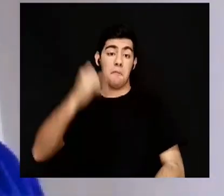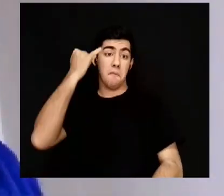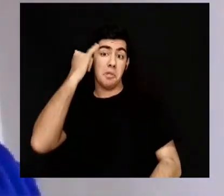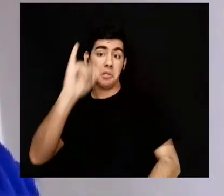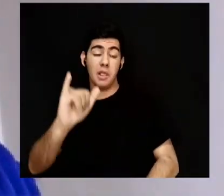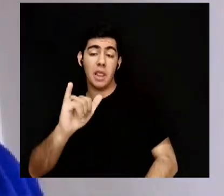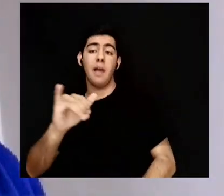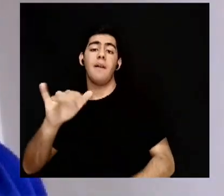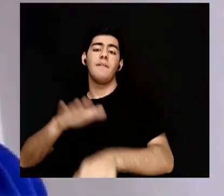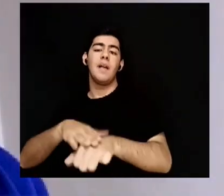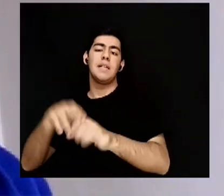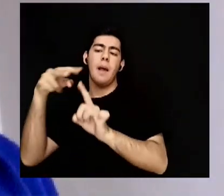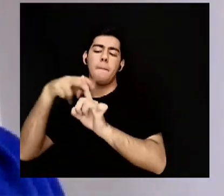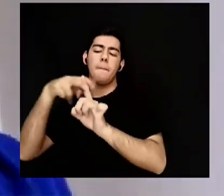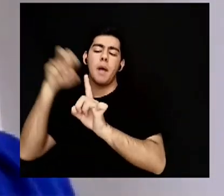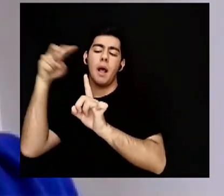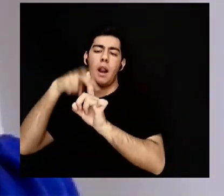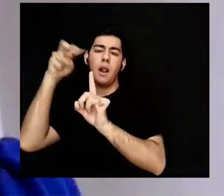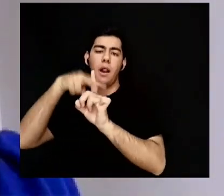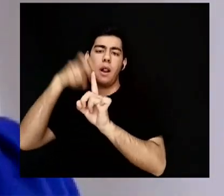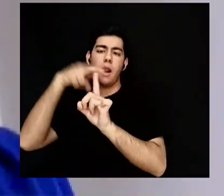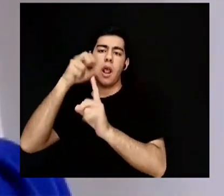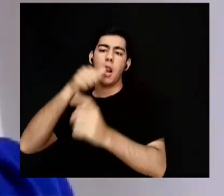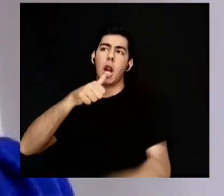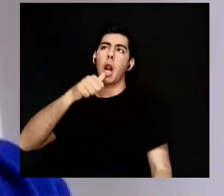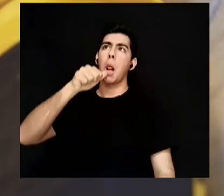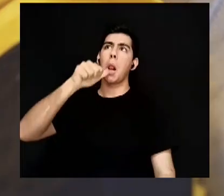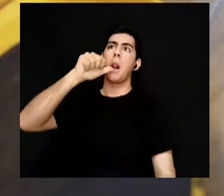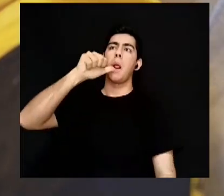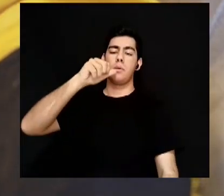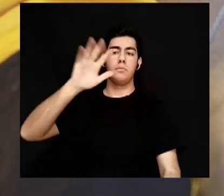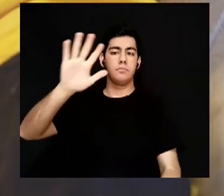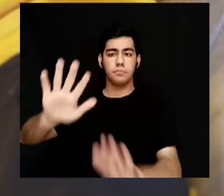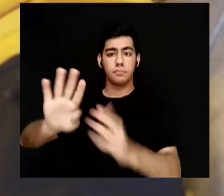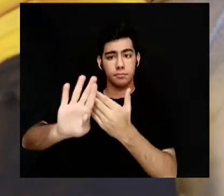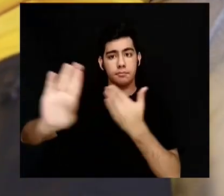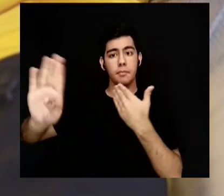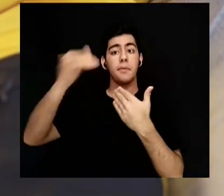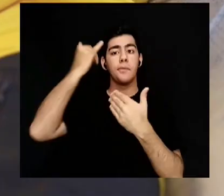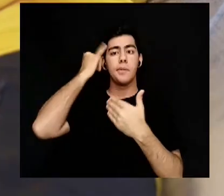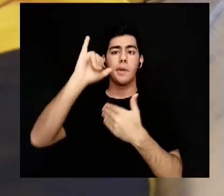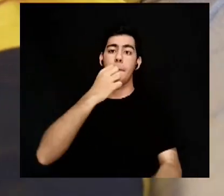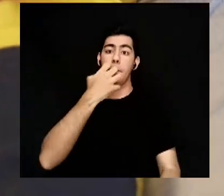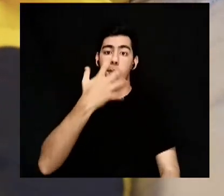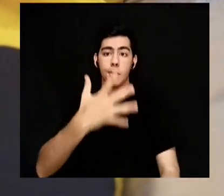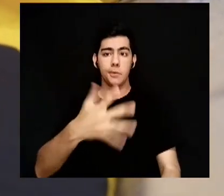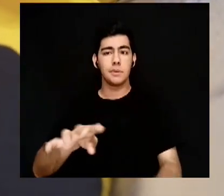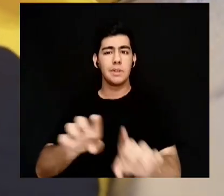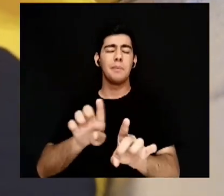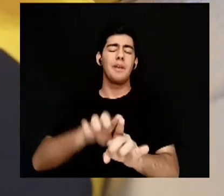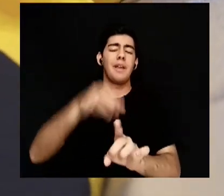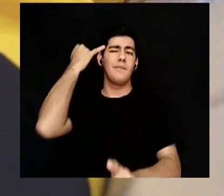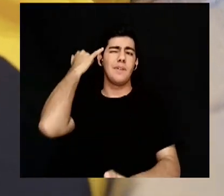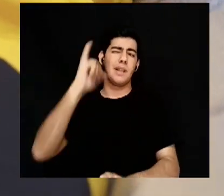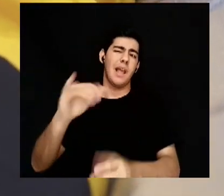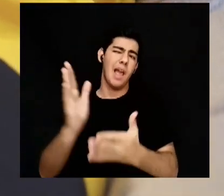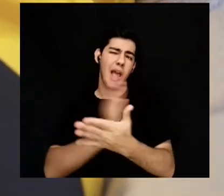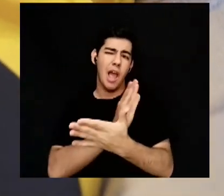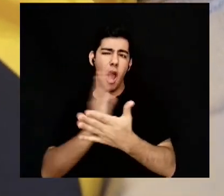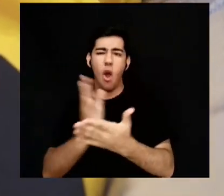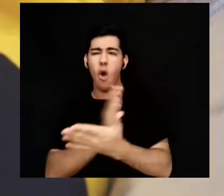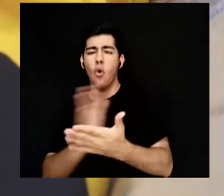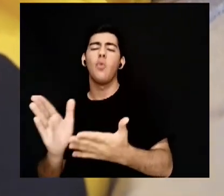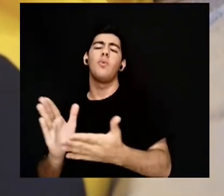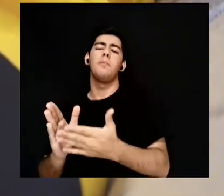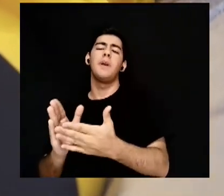tá? Não oferecer, não ter, né, dentro de casa, comidas ultraprocessadas, como, de